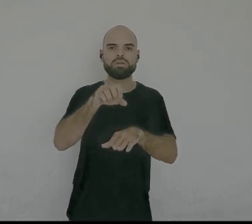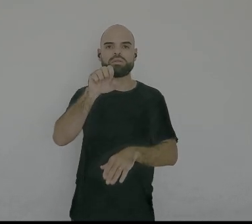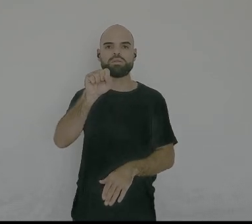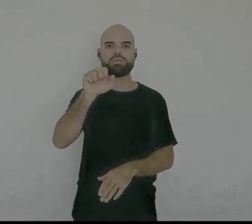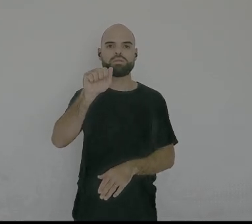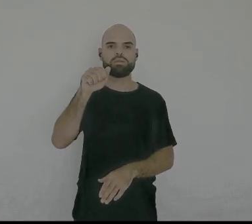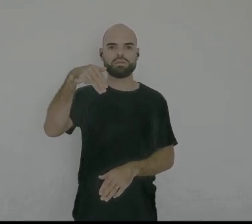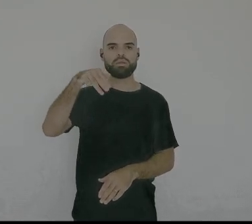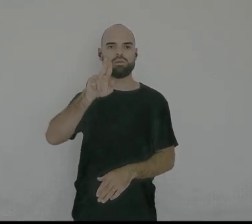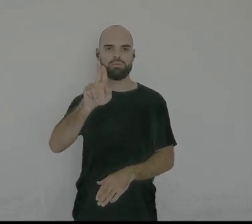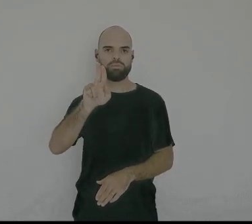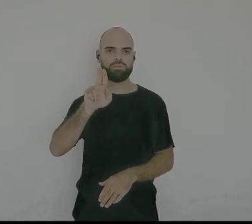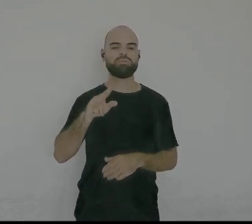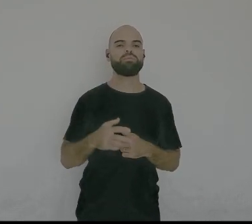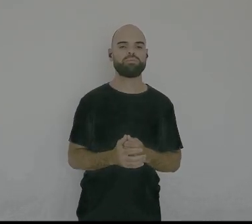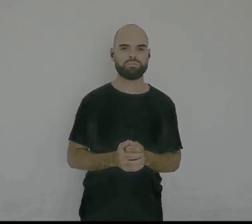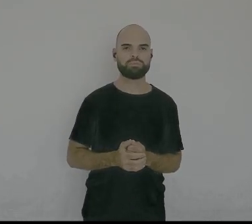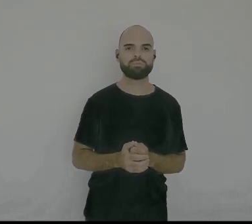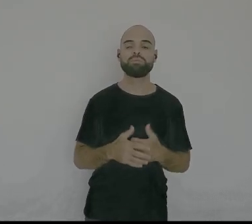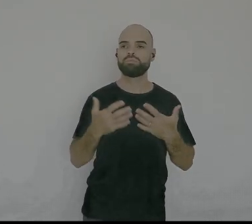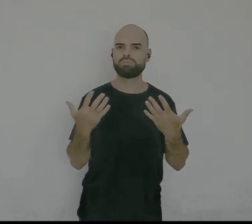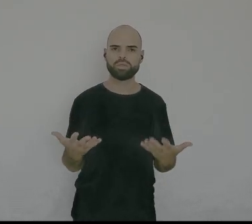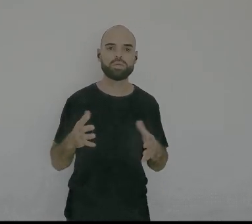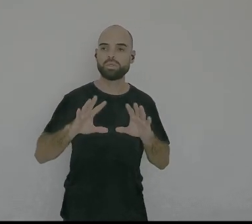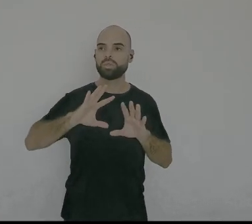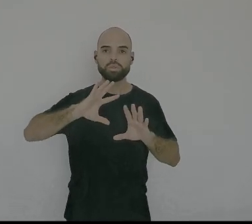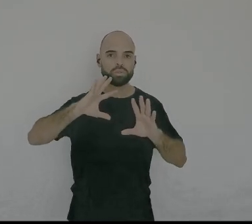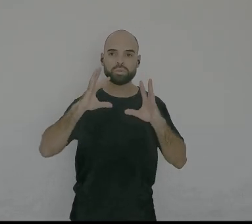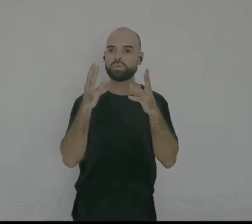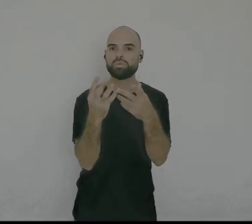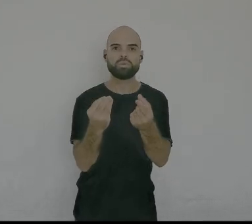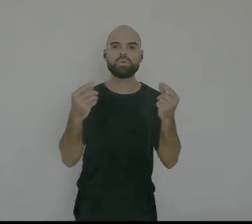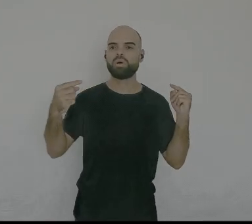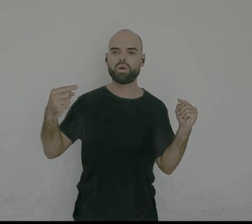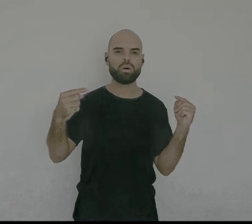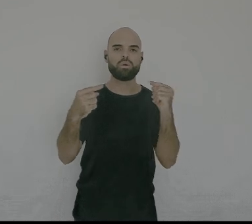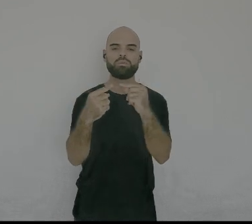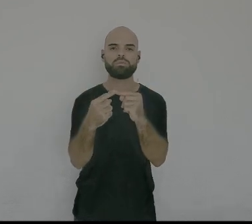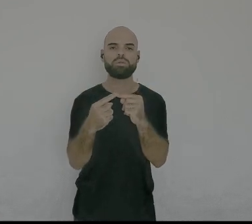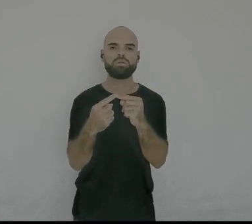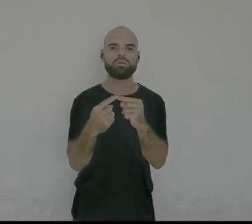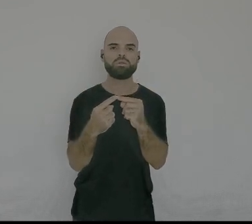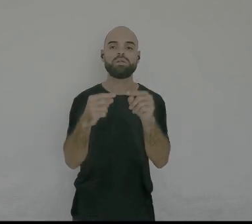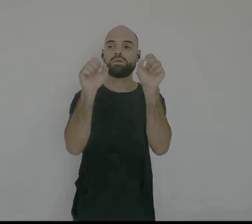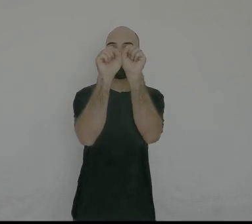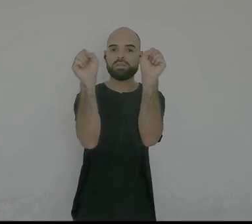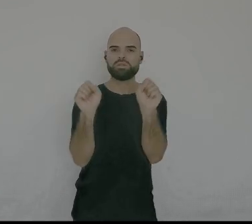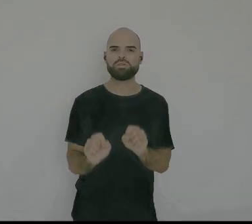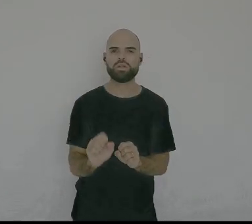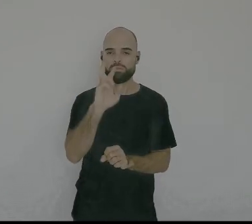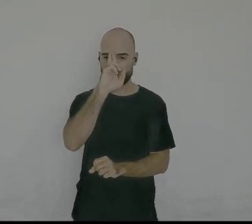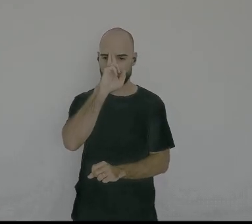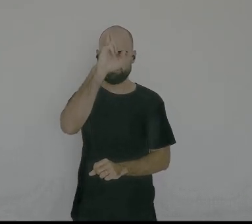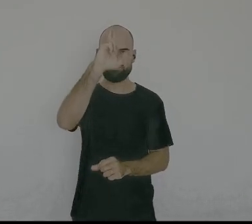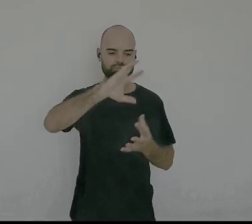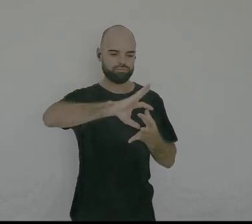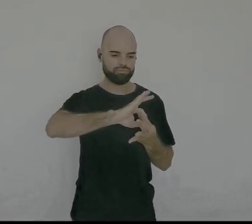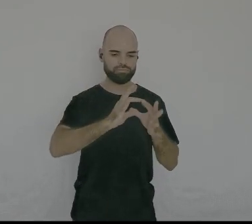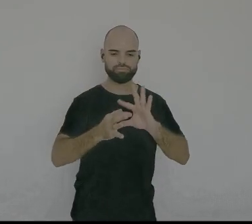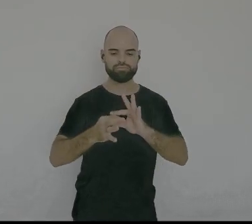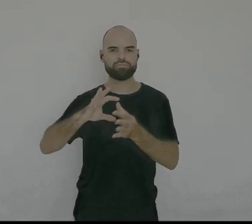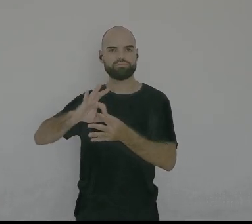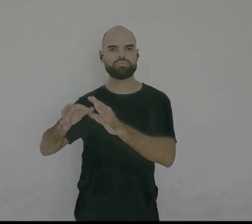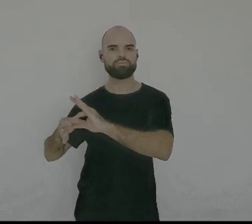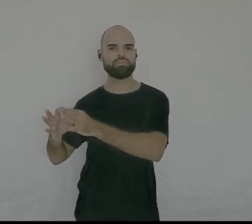seja o transporte de urgência, o SAMU. E sob esse conjunto, dá-se o sistema